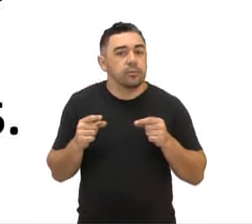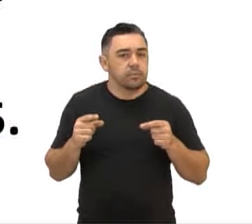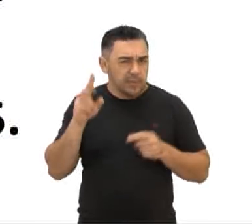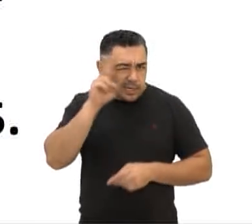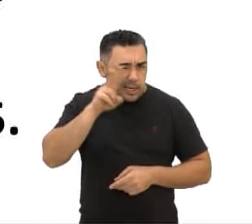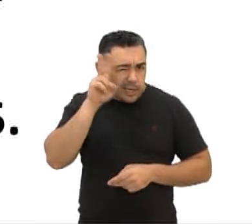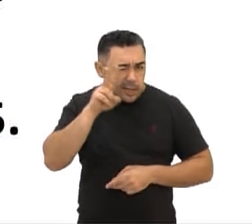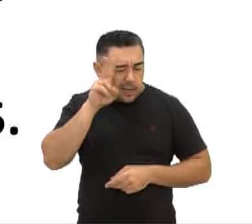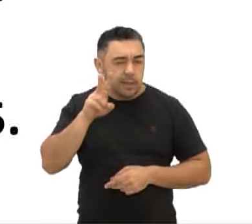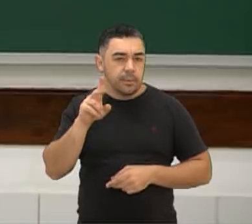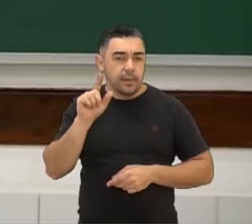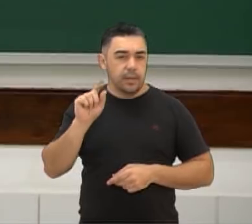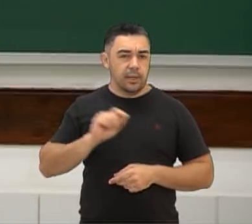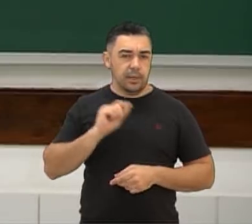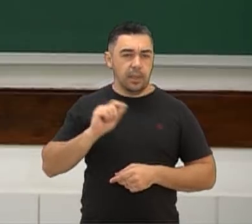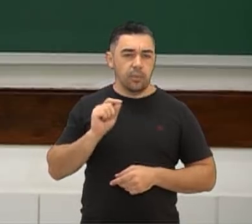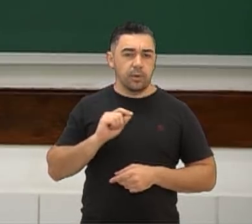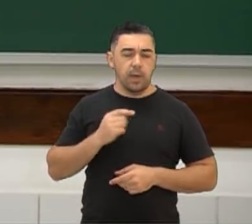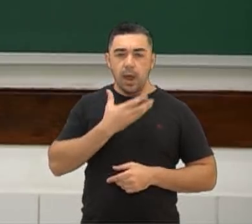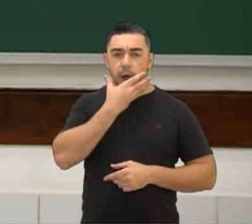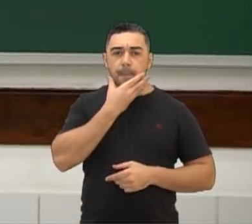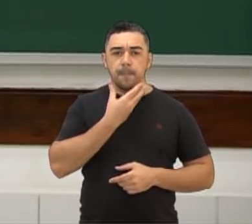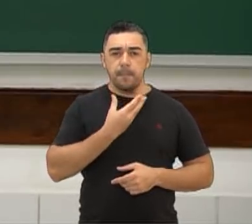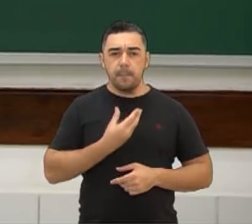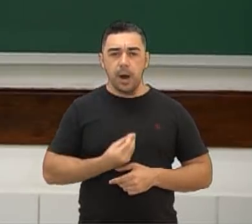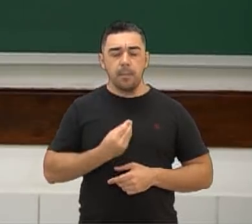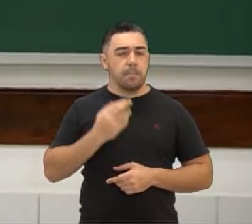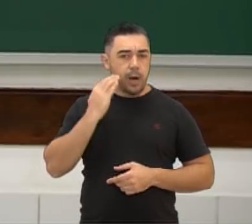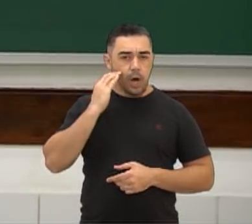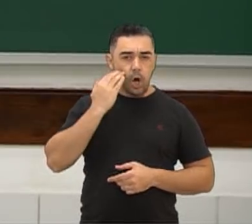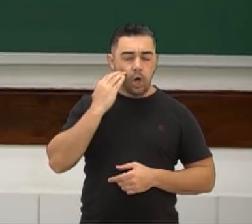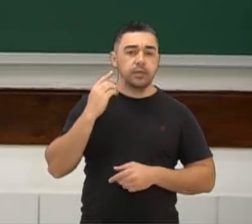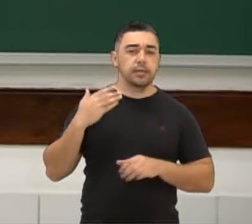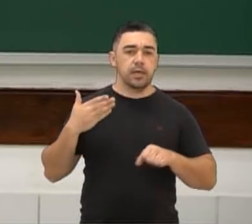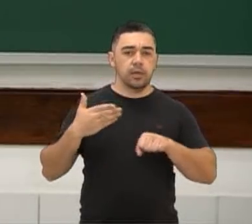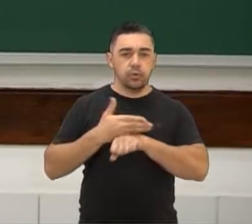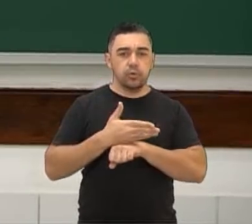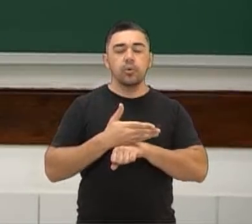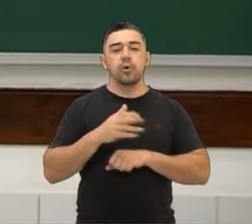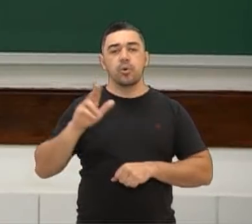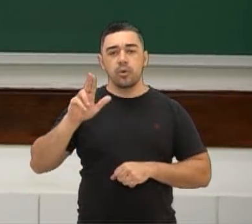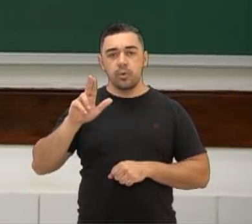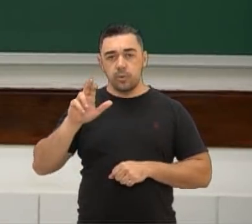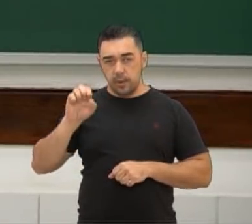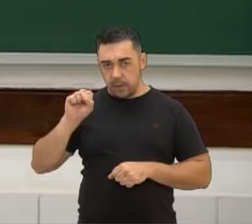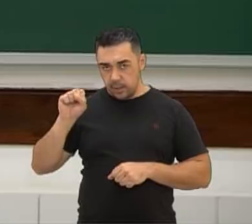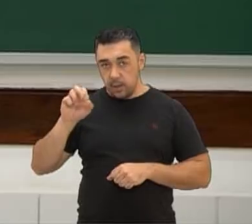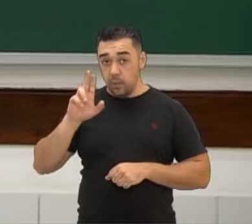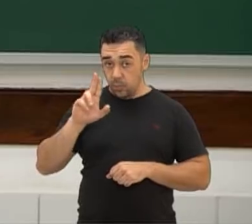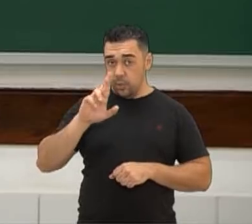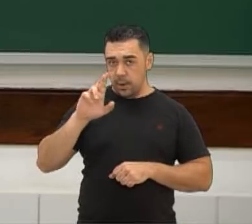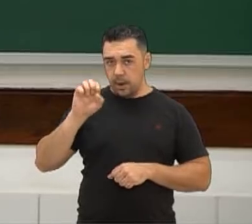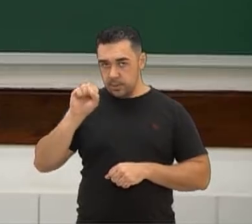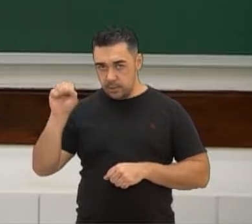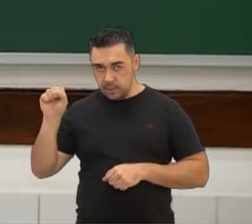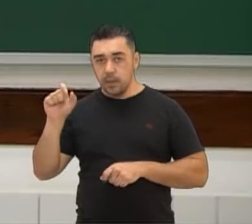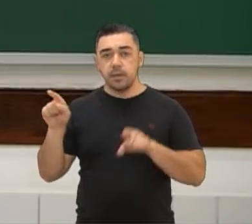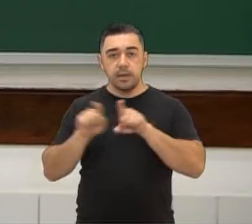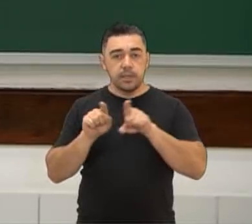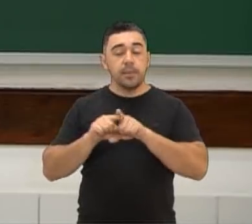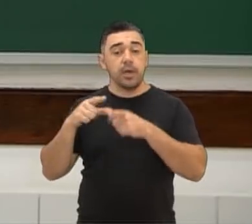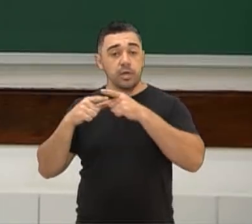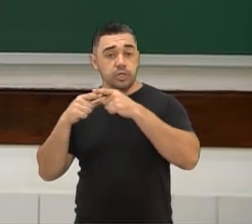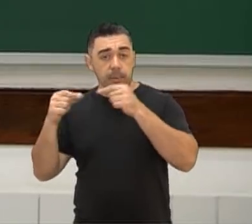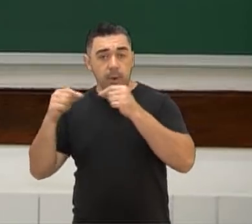Lembra a Operação Barbarossa, em que a Alemanha atacou a União Soviética, e o ataque do Japão sobre os Estados